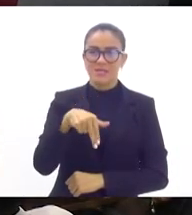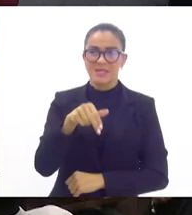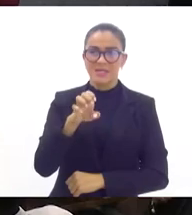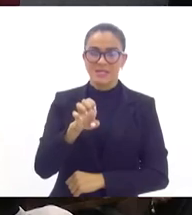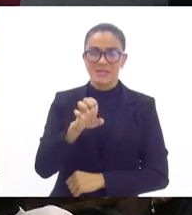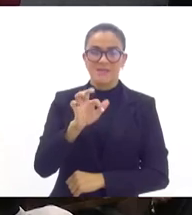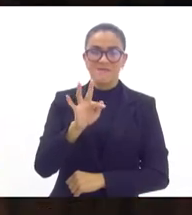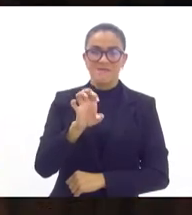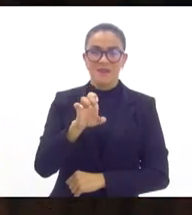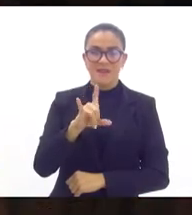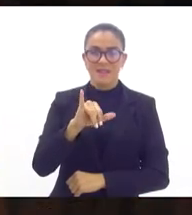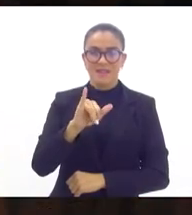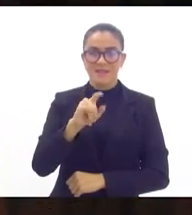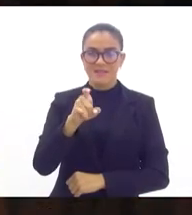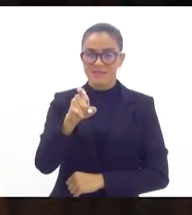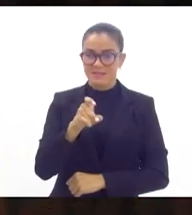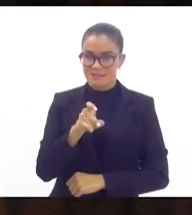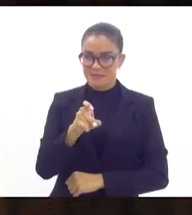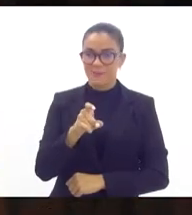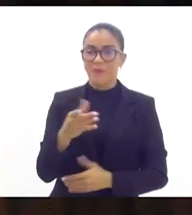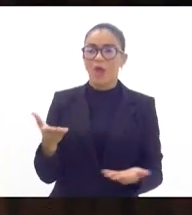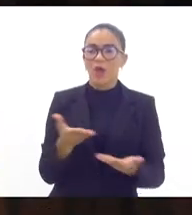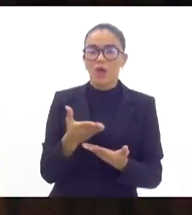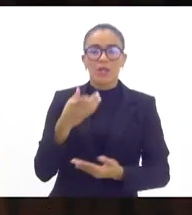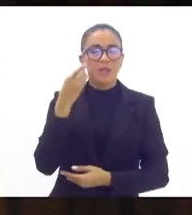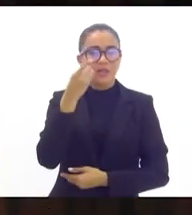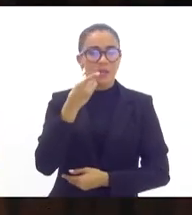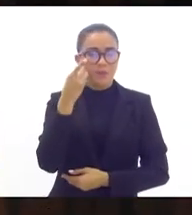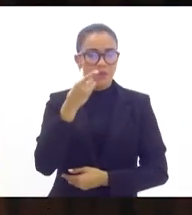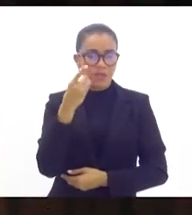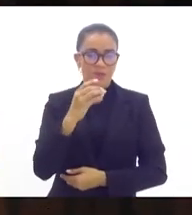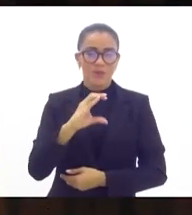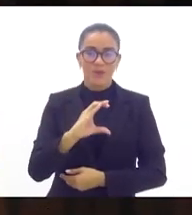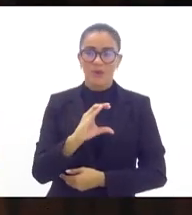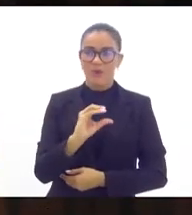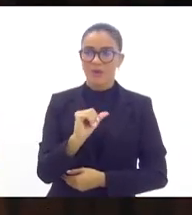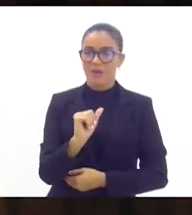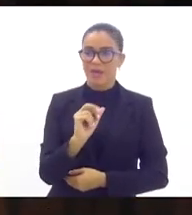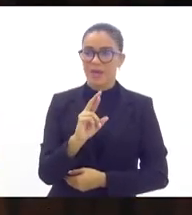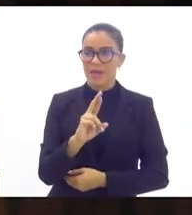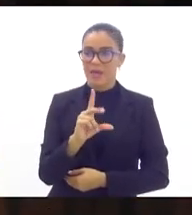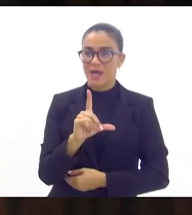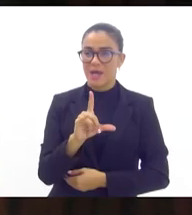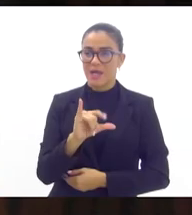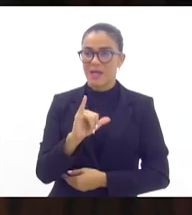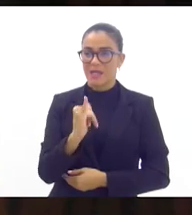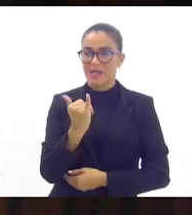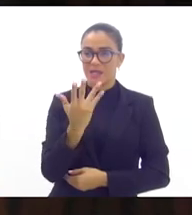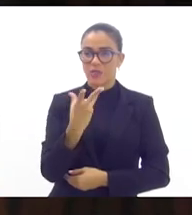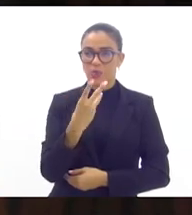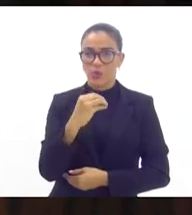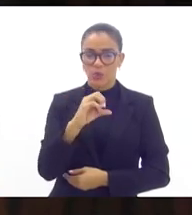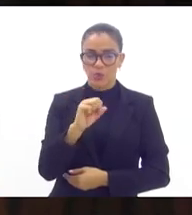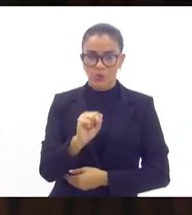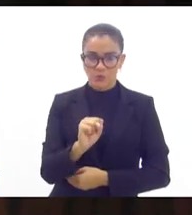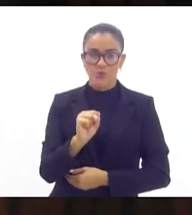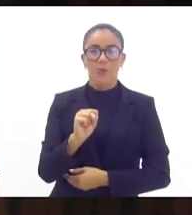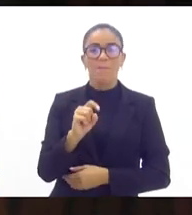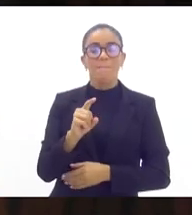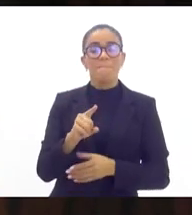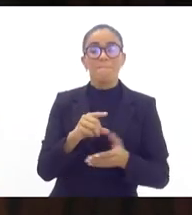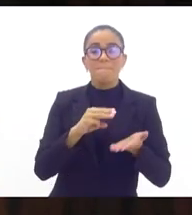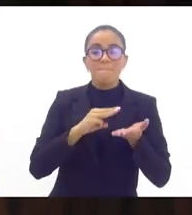Vamos ouvir então o deputado Carlinhos BNH presidente da Comissão de esporte e